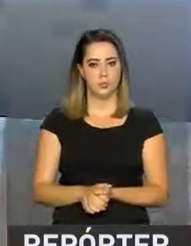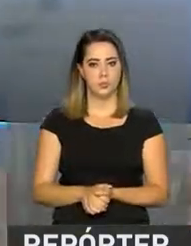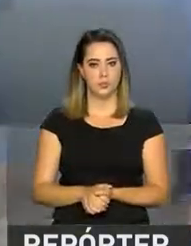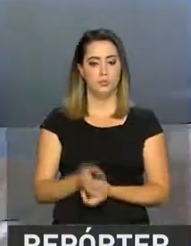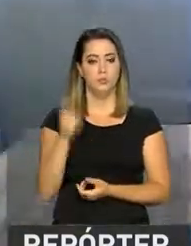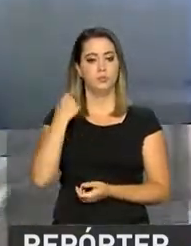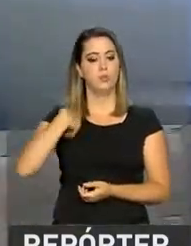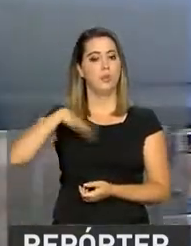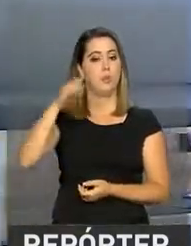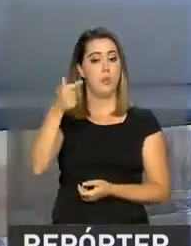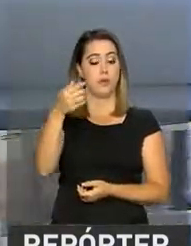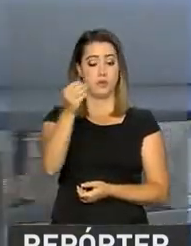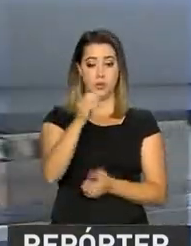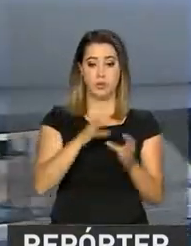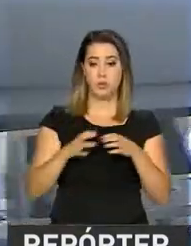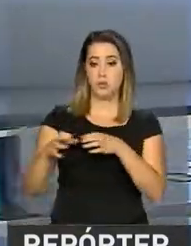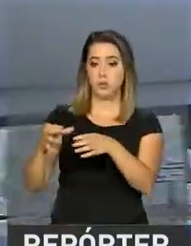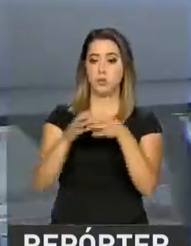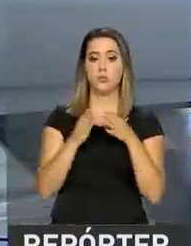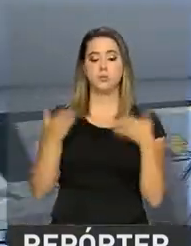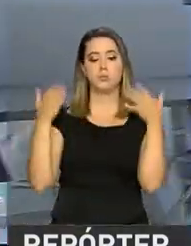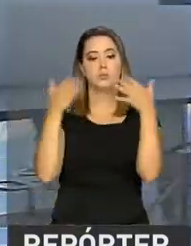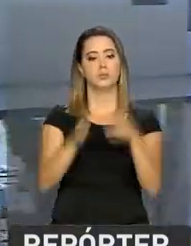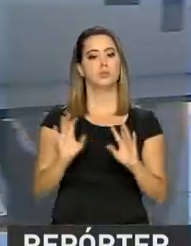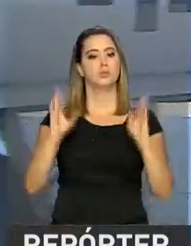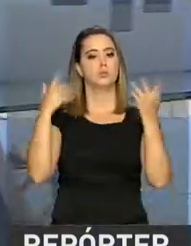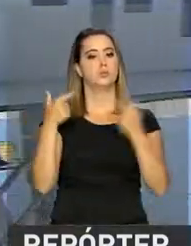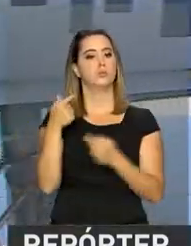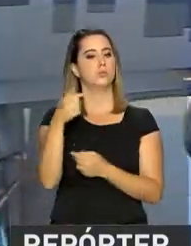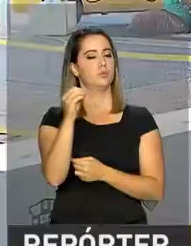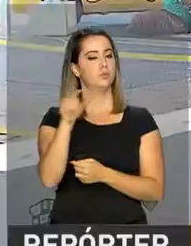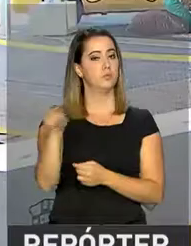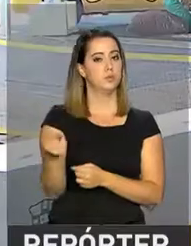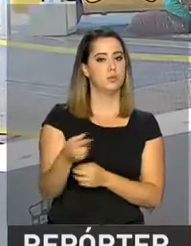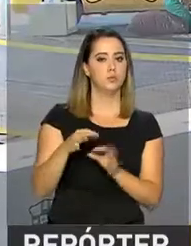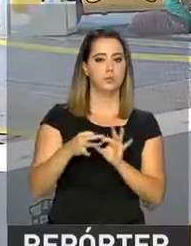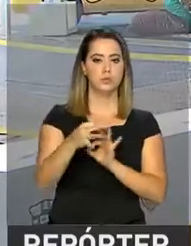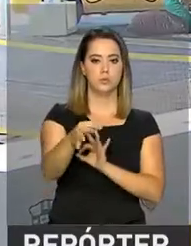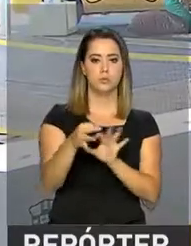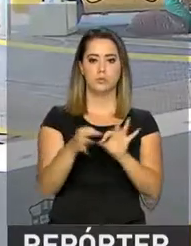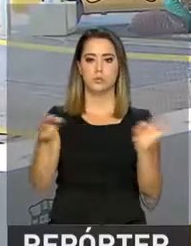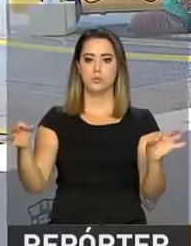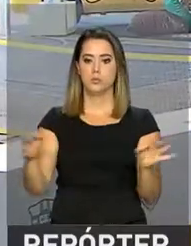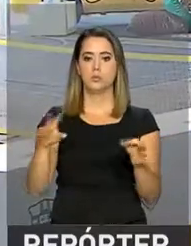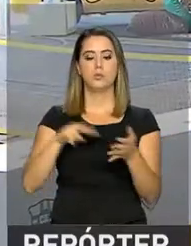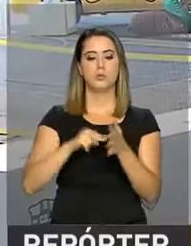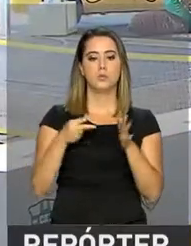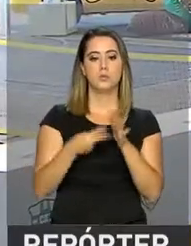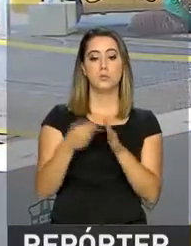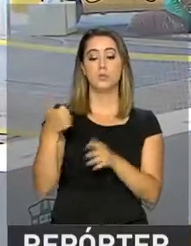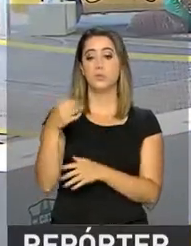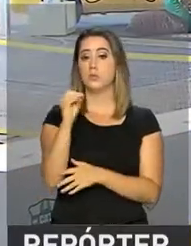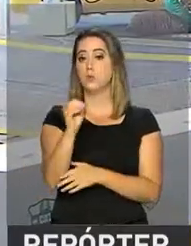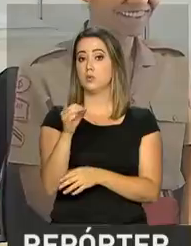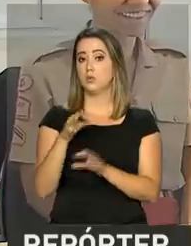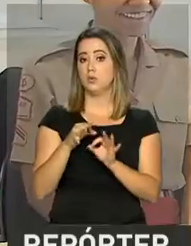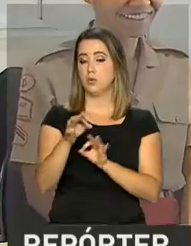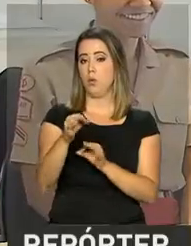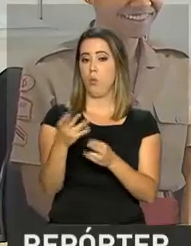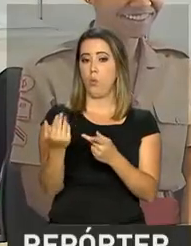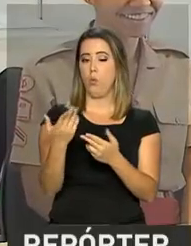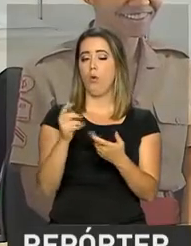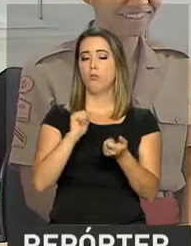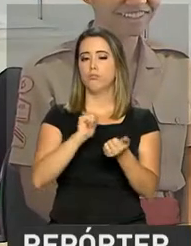instituições participam do evento em Brasília. São 70 mil metros quadrados, o que equivale a 10 campos de futebol,